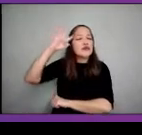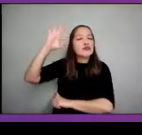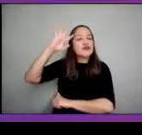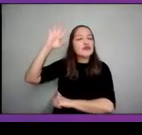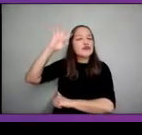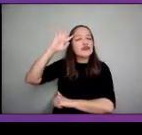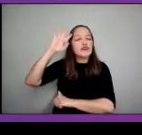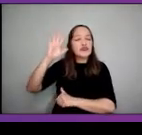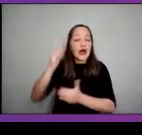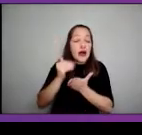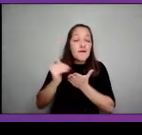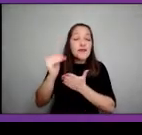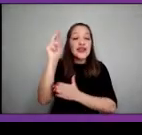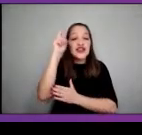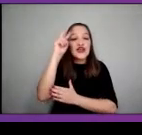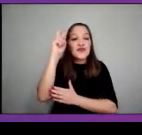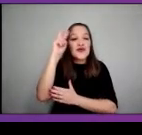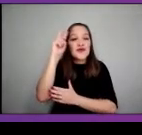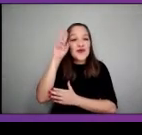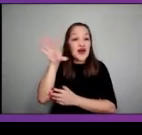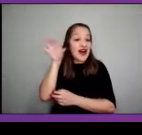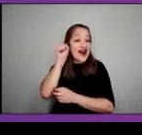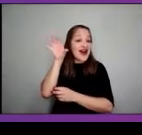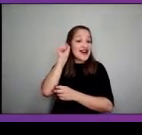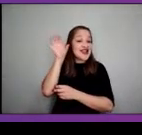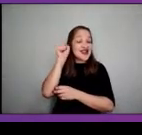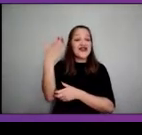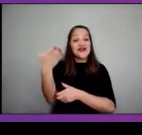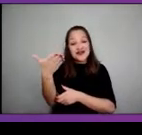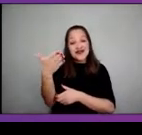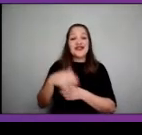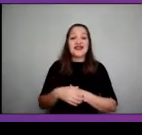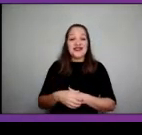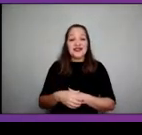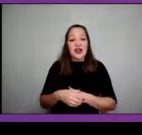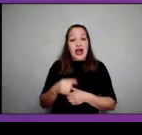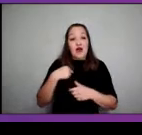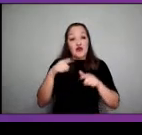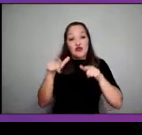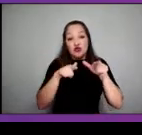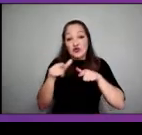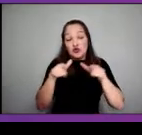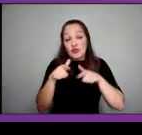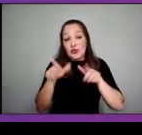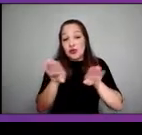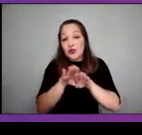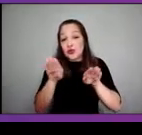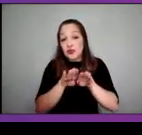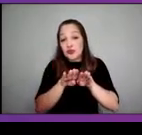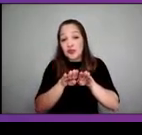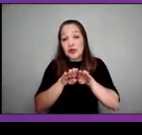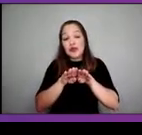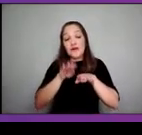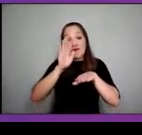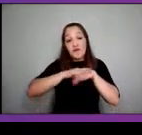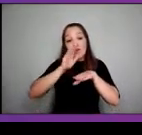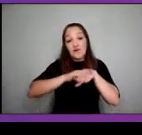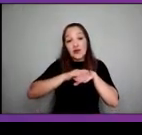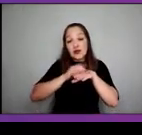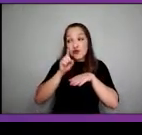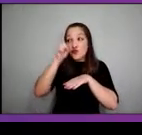memória auditiva eu trabalho assim também essa questão de fazer e não tem na